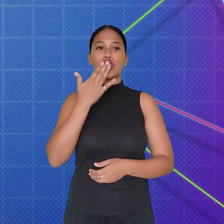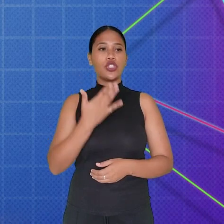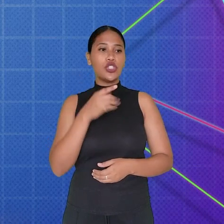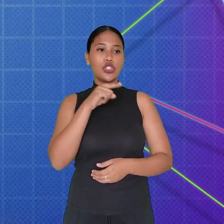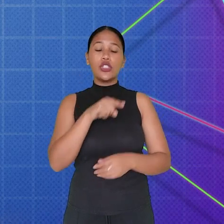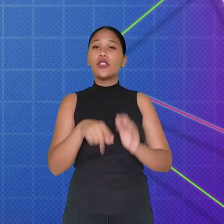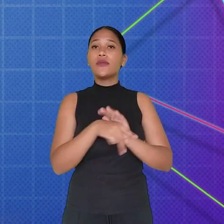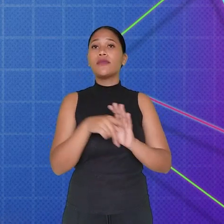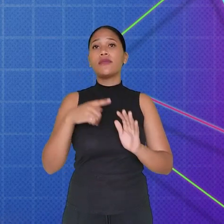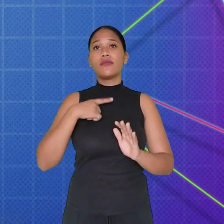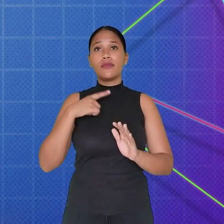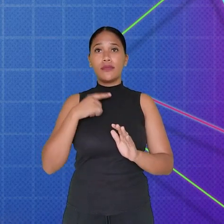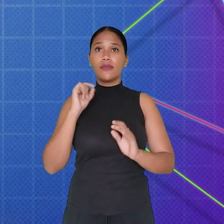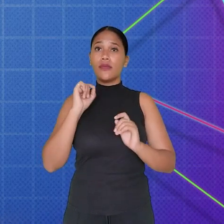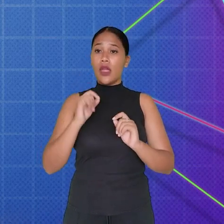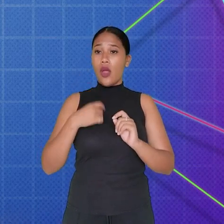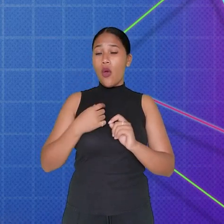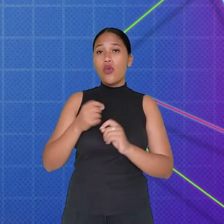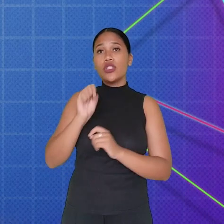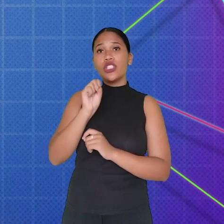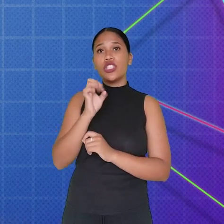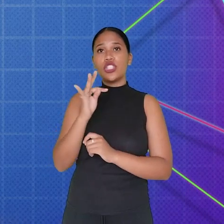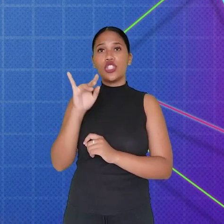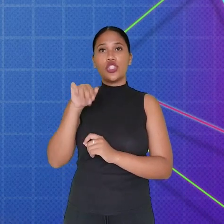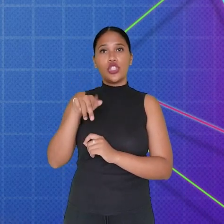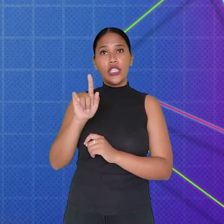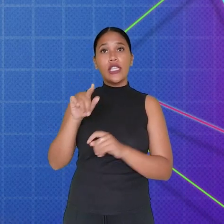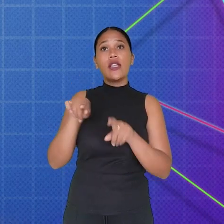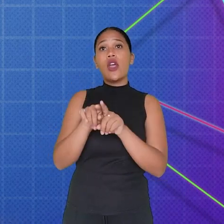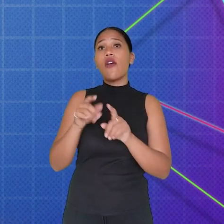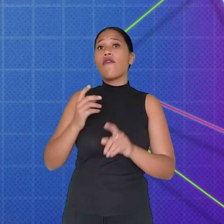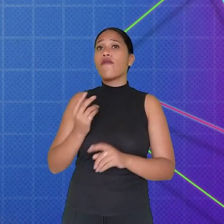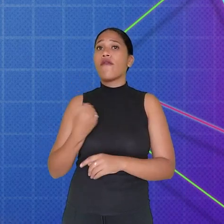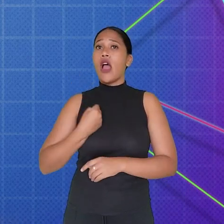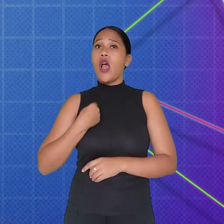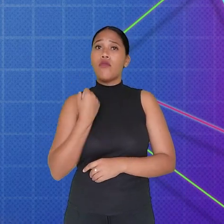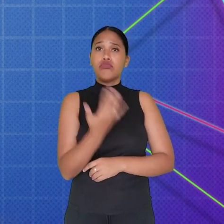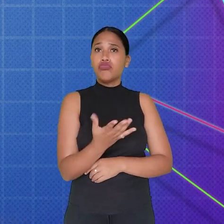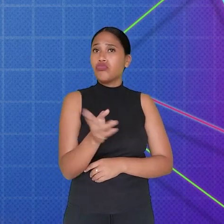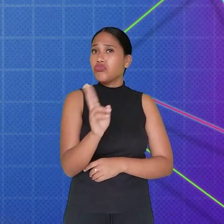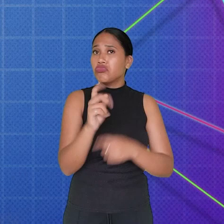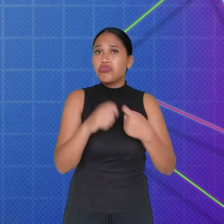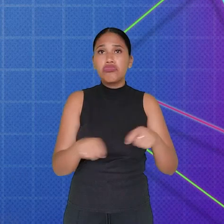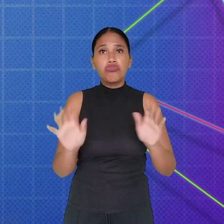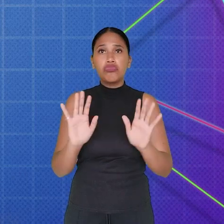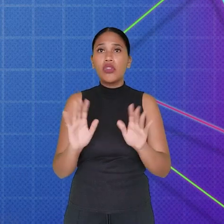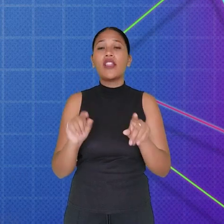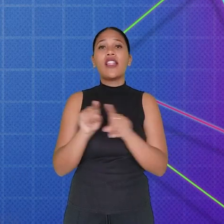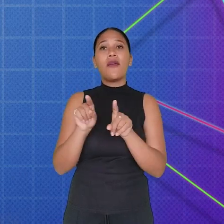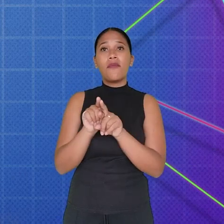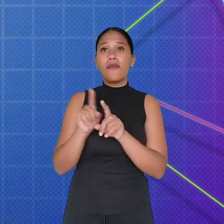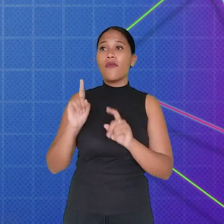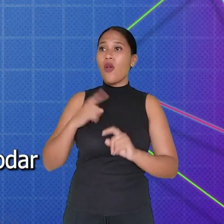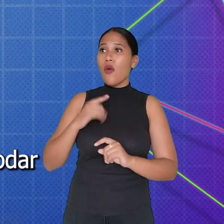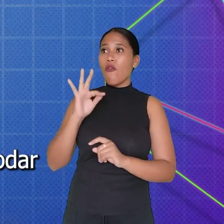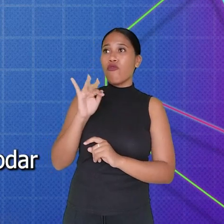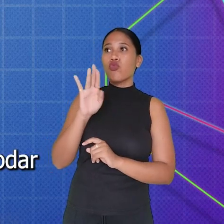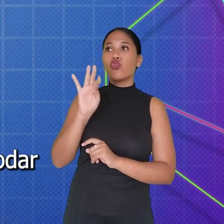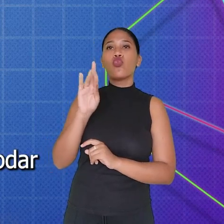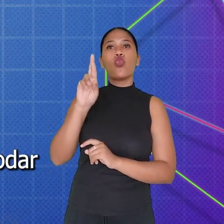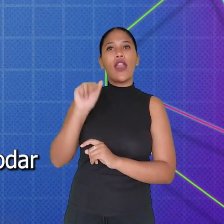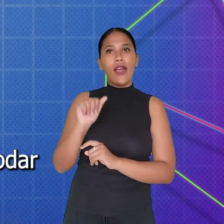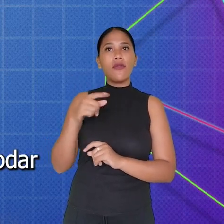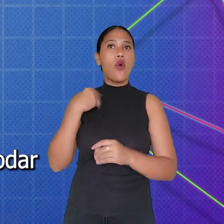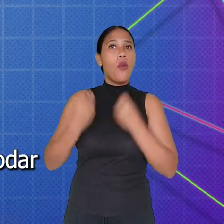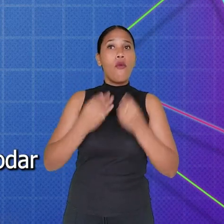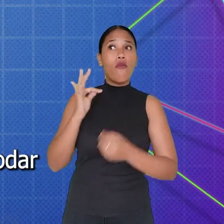string sem atribuir um valor a ela. Utilização futura. Considere como a variável será usada no futuro e escolha um